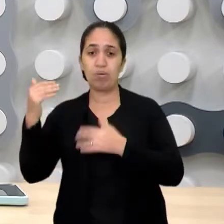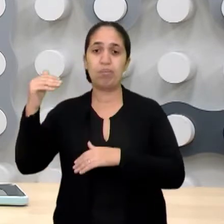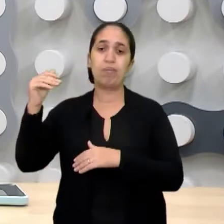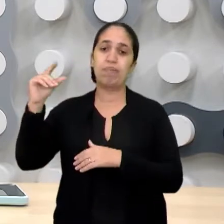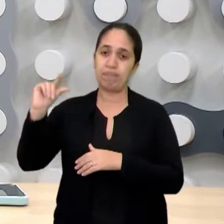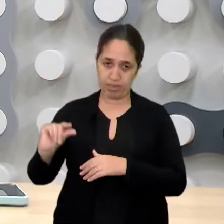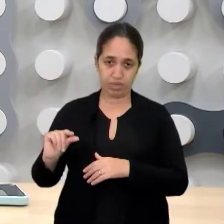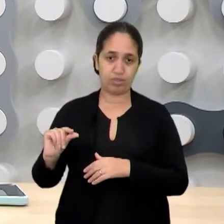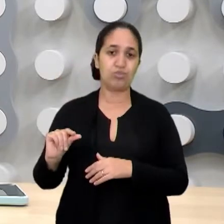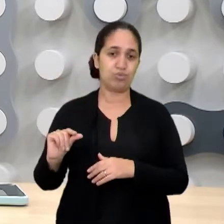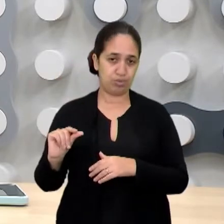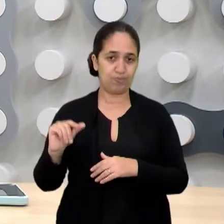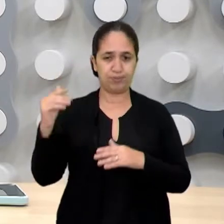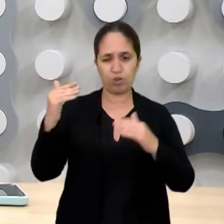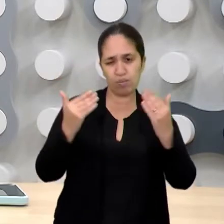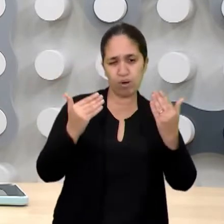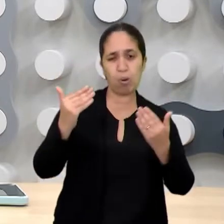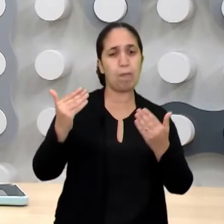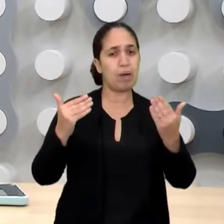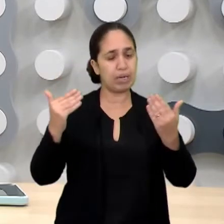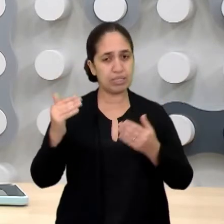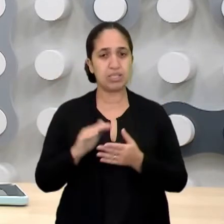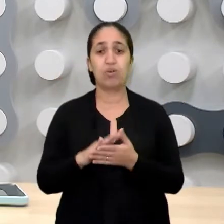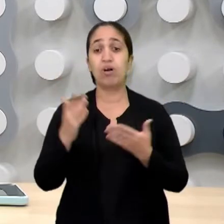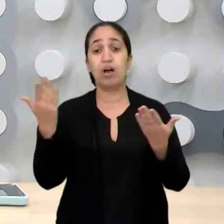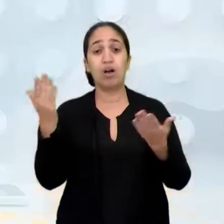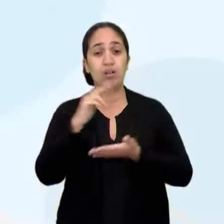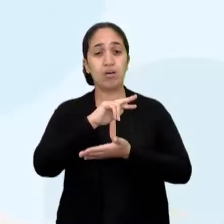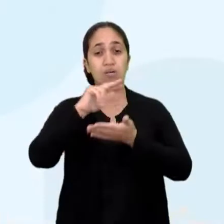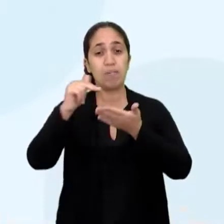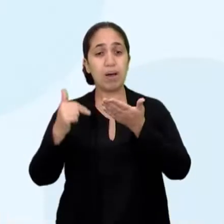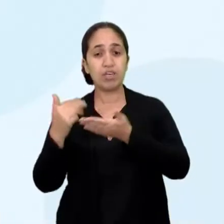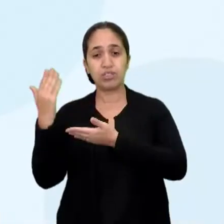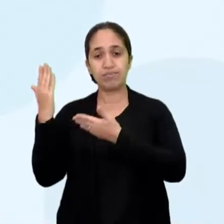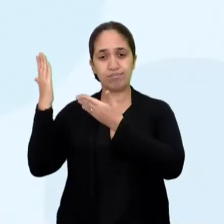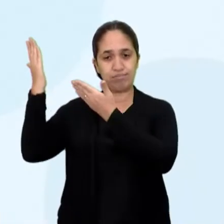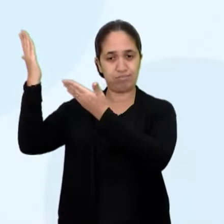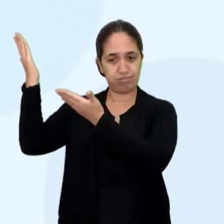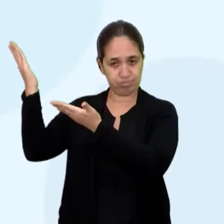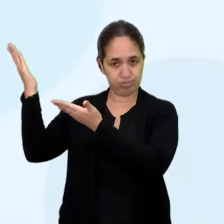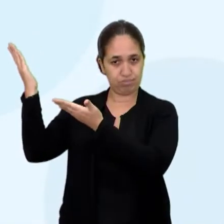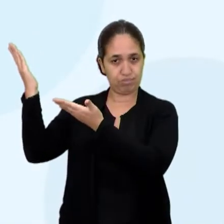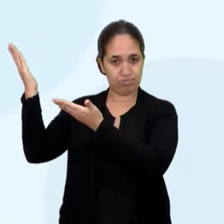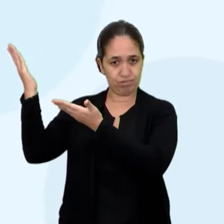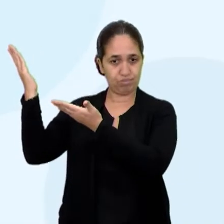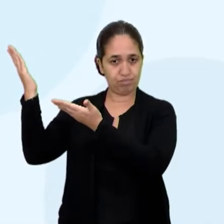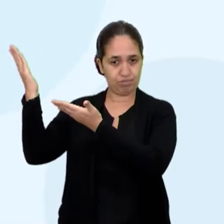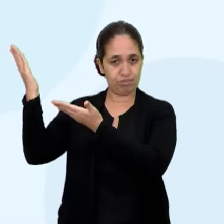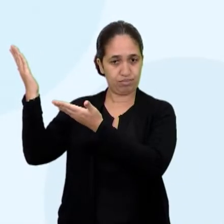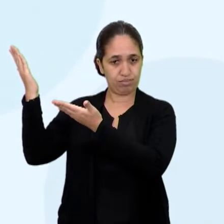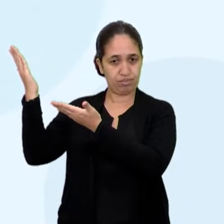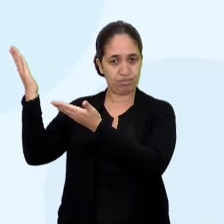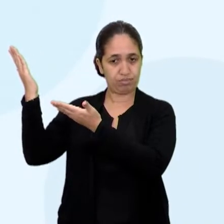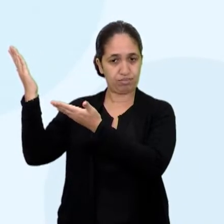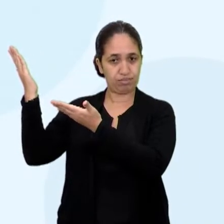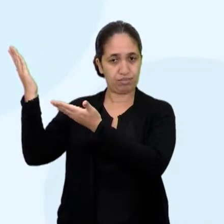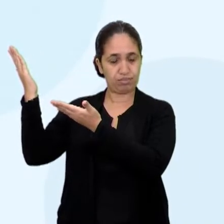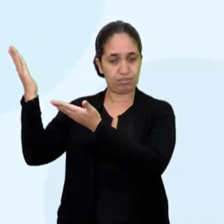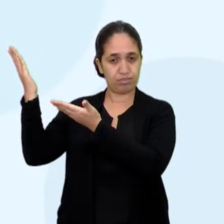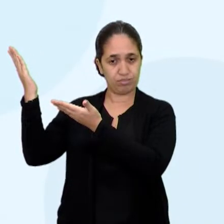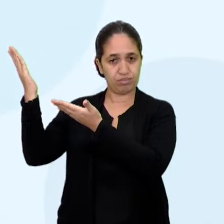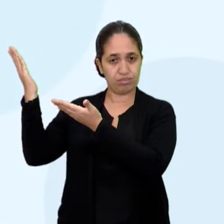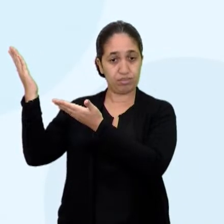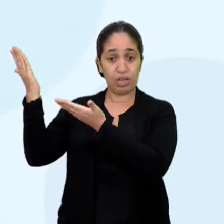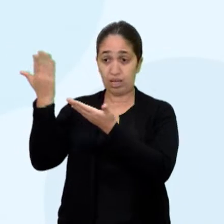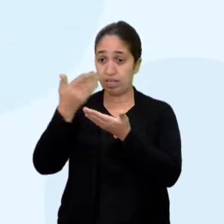do sismo, né? Eu trouxe uma imagem aí, né, do que aconteceu aí em 2010 aí, né? Praticamente aí, né, a capital